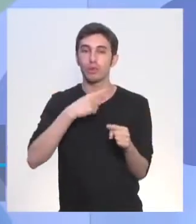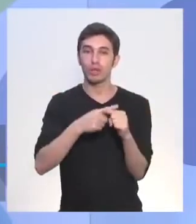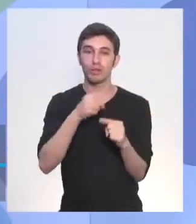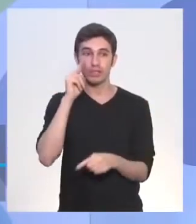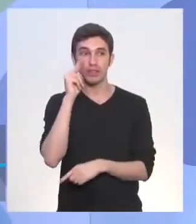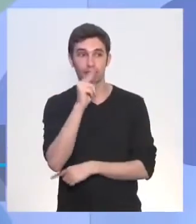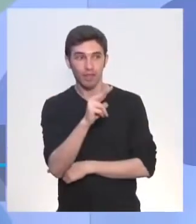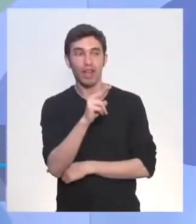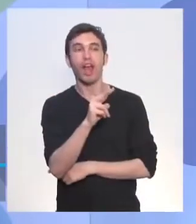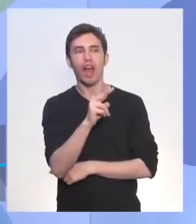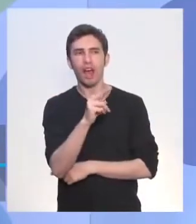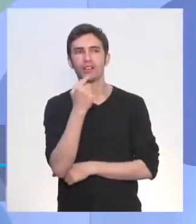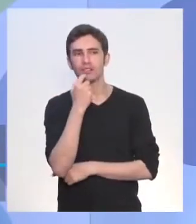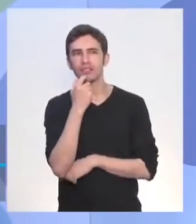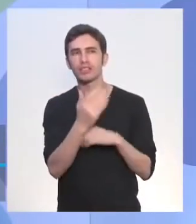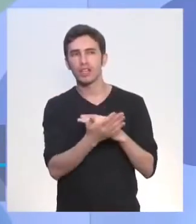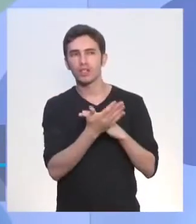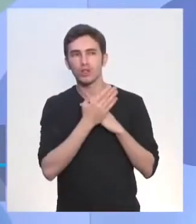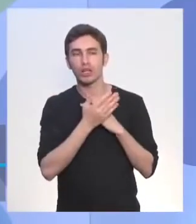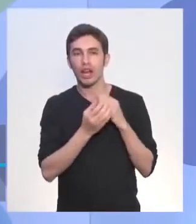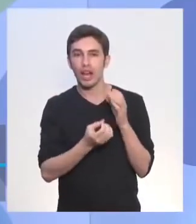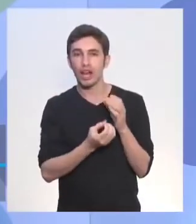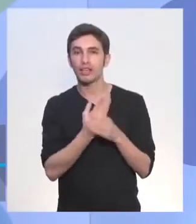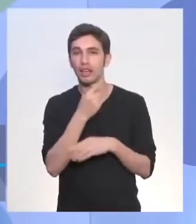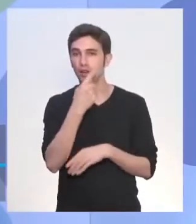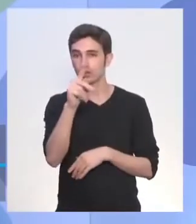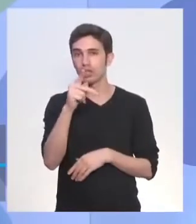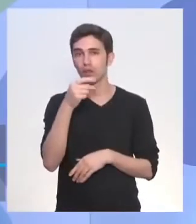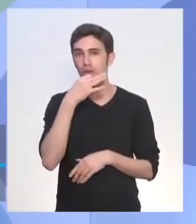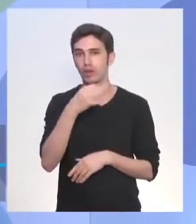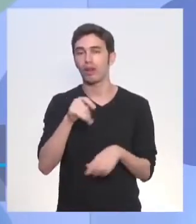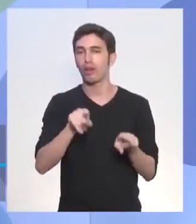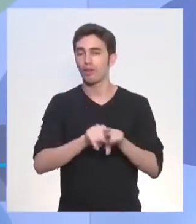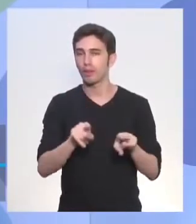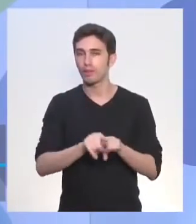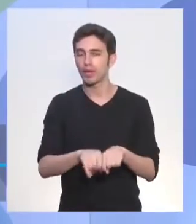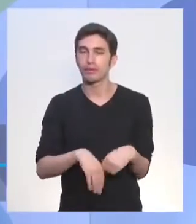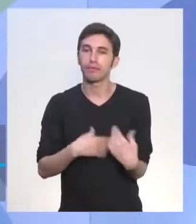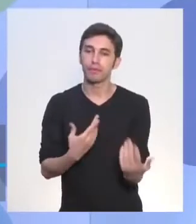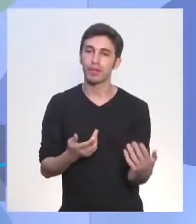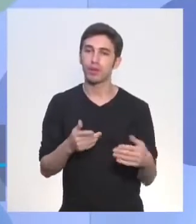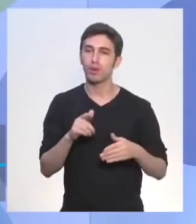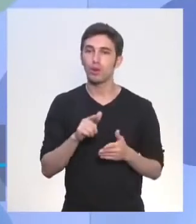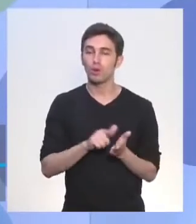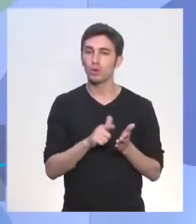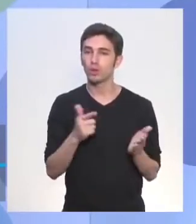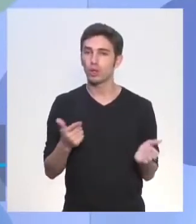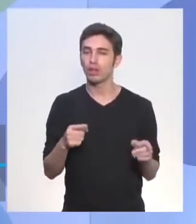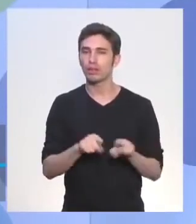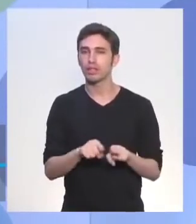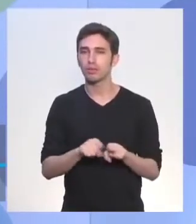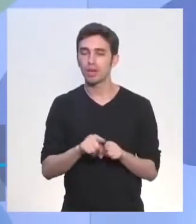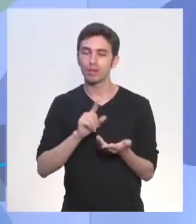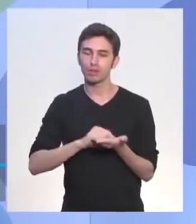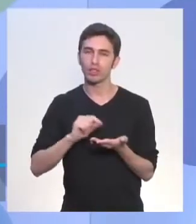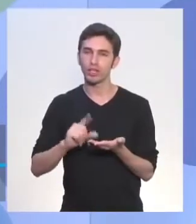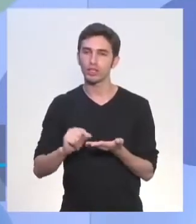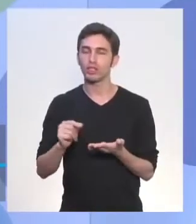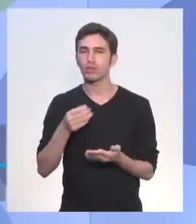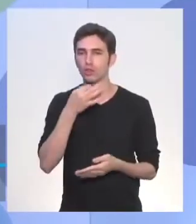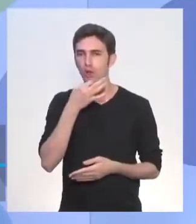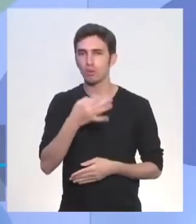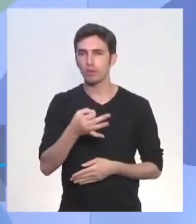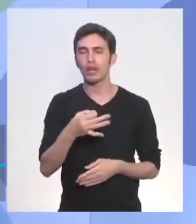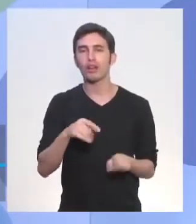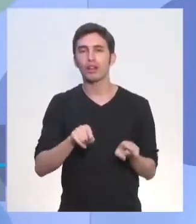aí eles colocam também o editorial do jornal, que é o posicionamento da instituição, e alguns artigos de opinião que os colunistas colocam